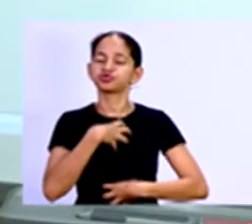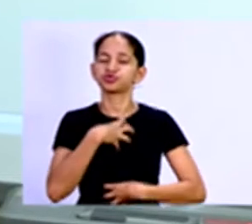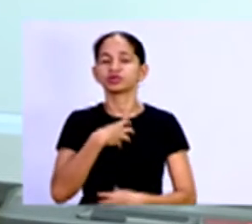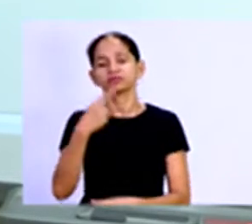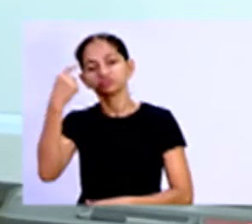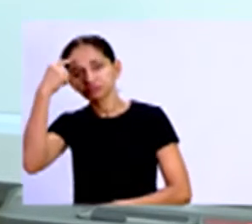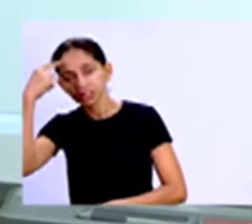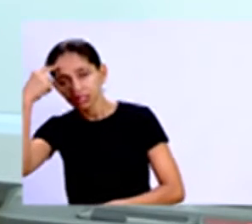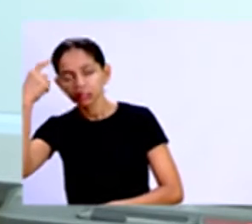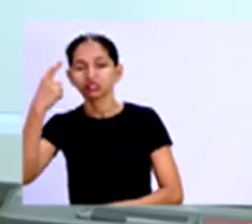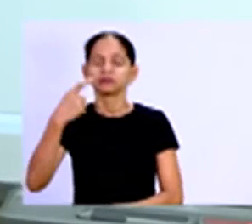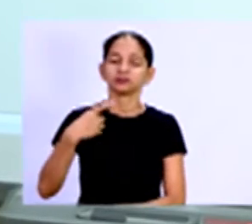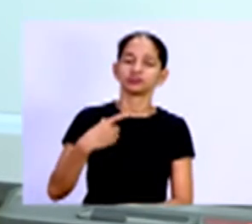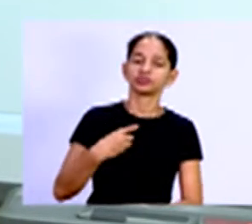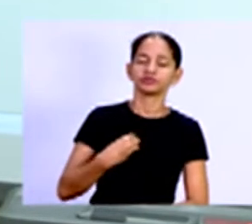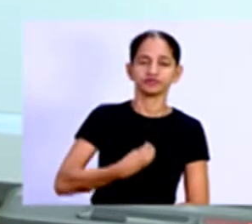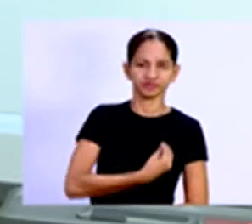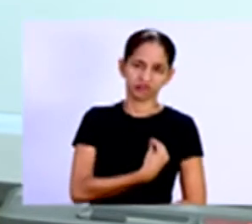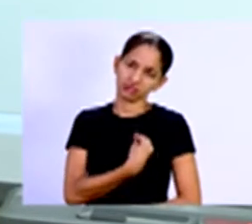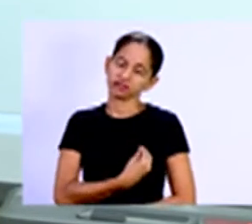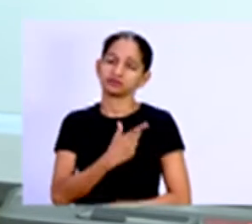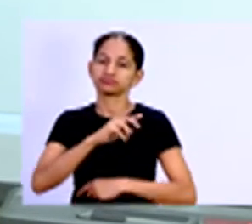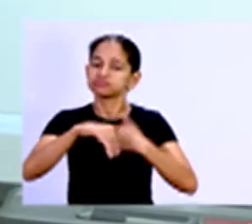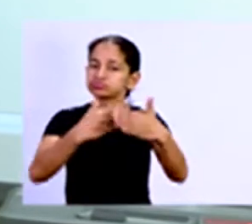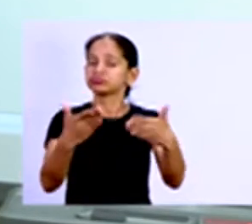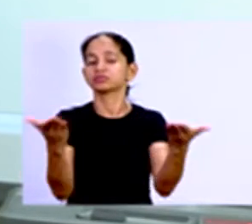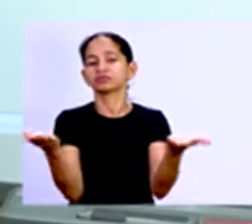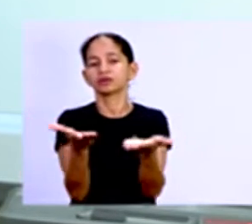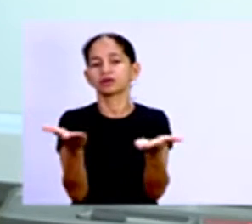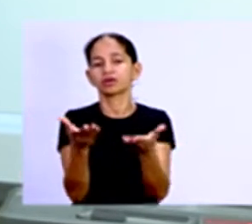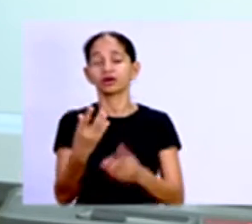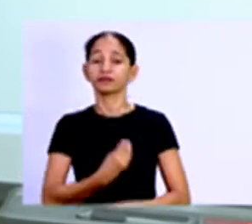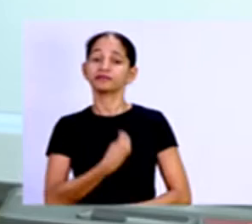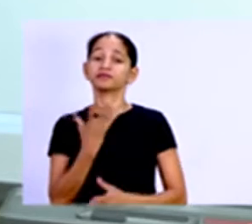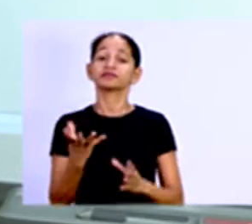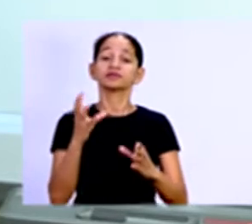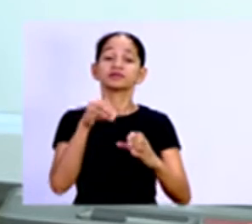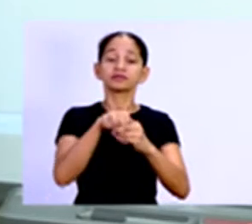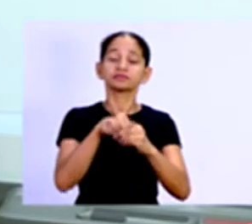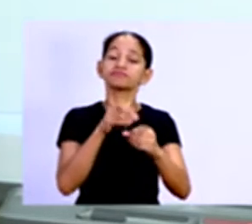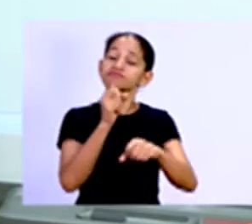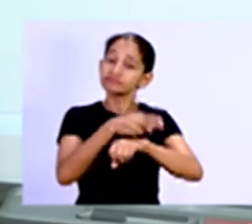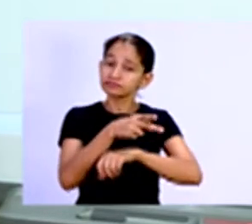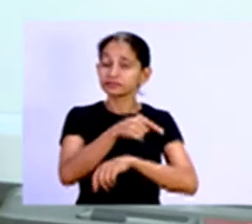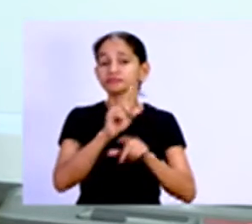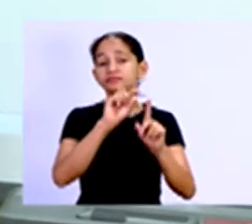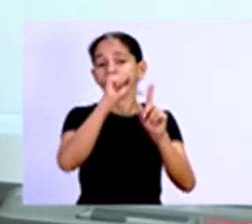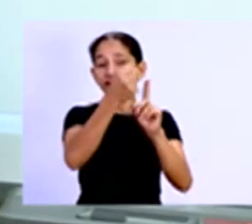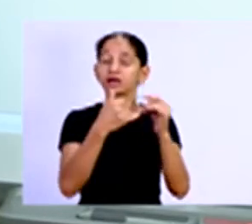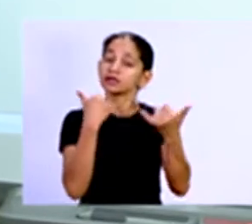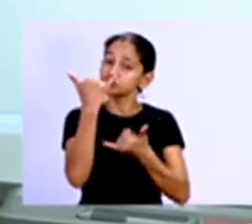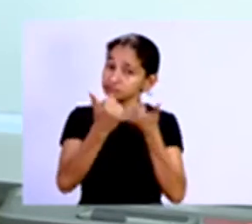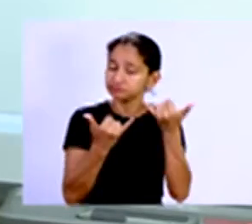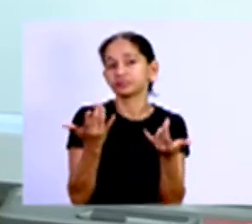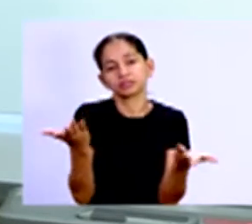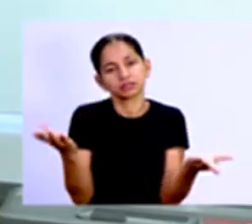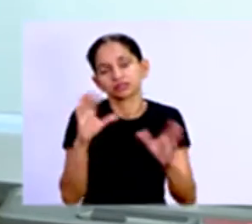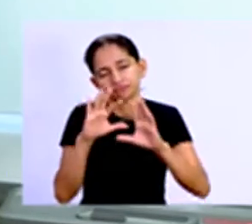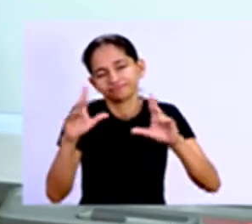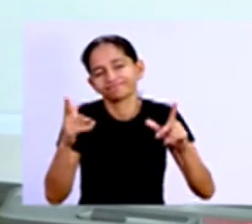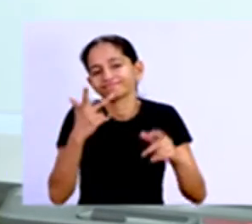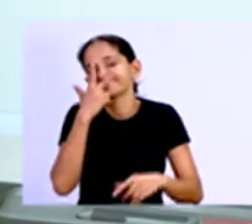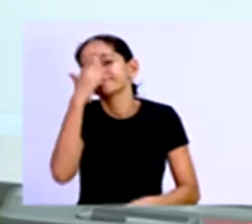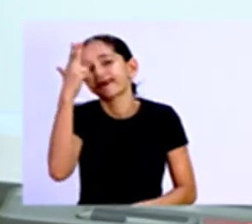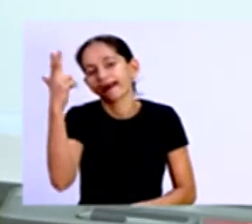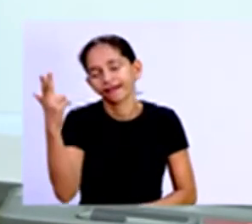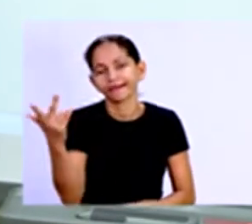de pensar, maneira de sentir da sociedade a qual a gente vive. E aí é que a gente brinca efetivamente, que